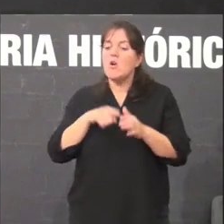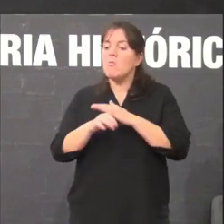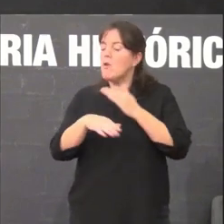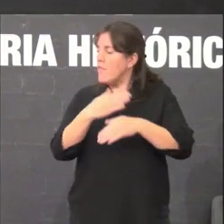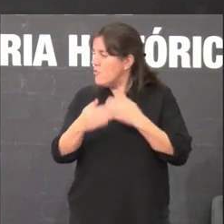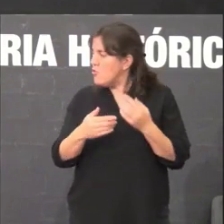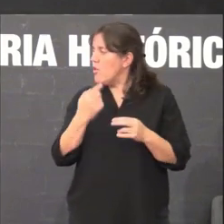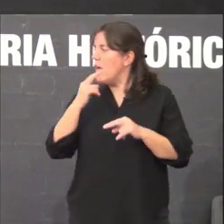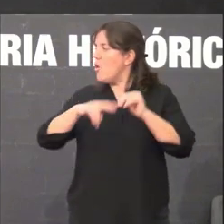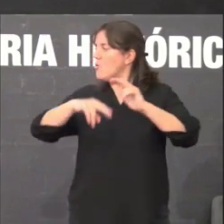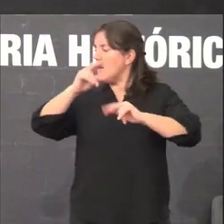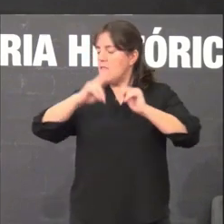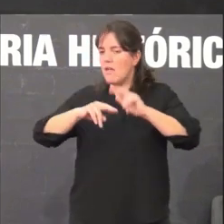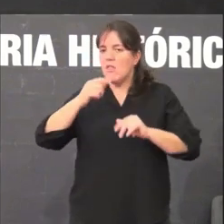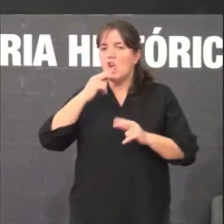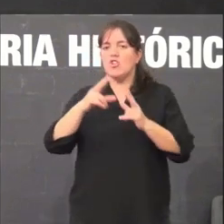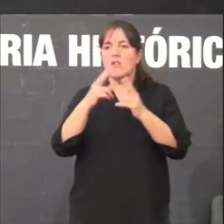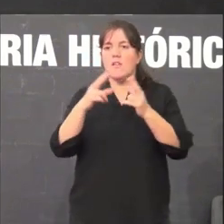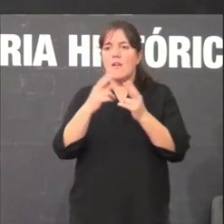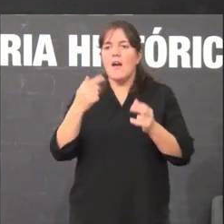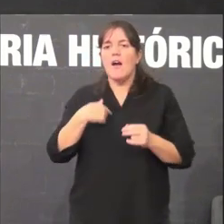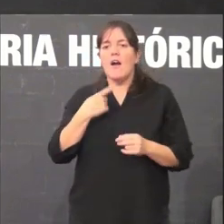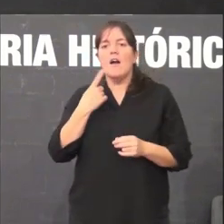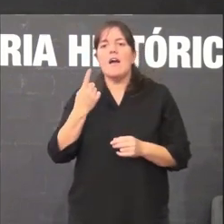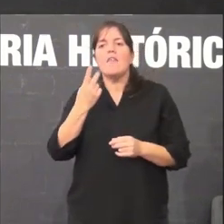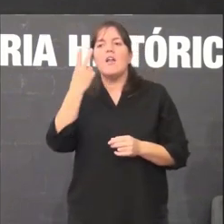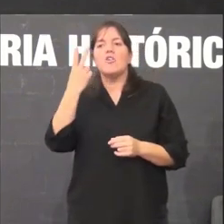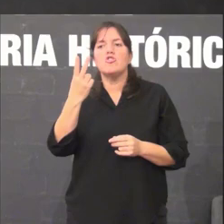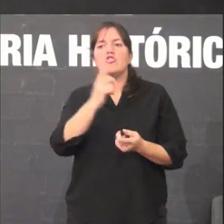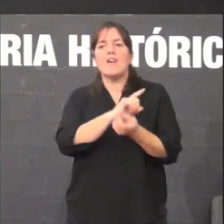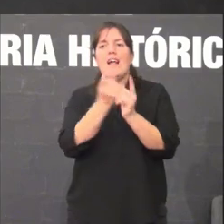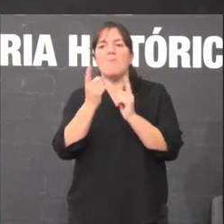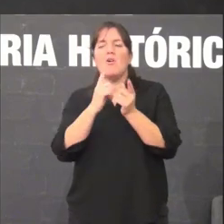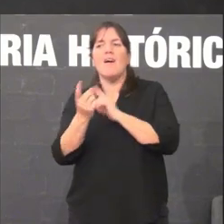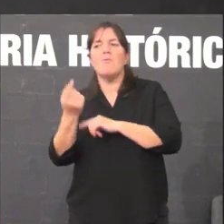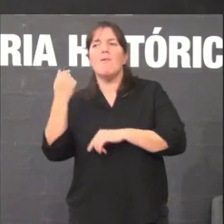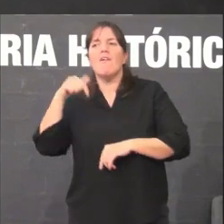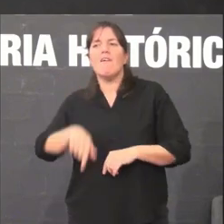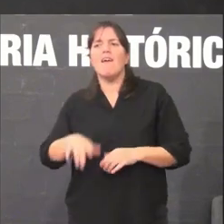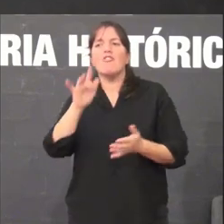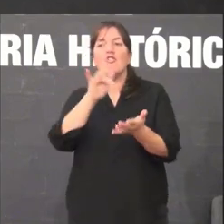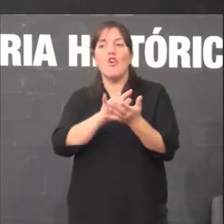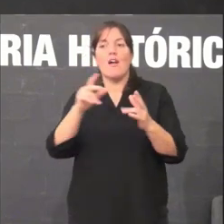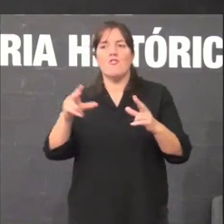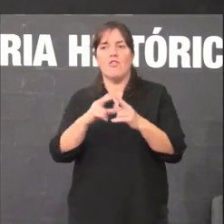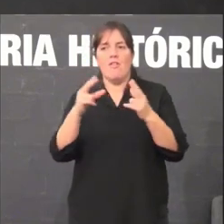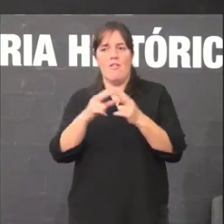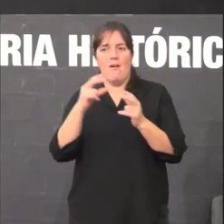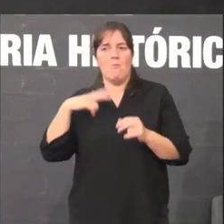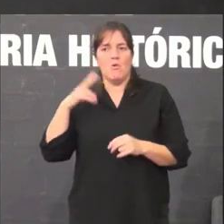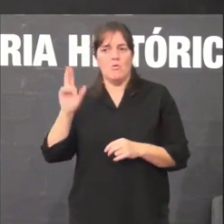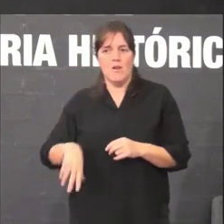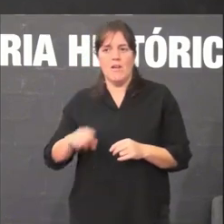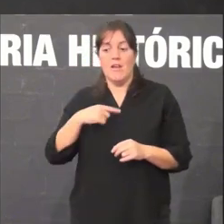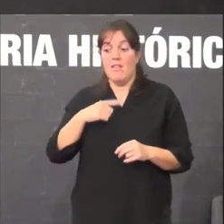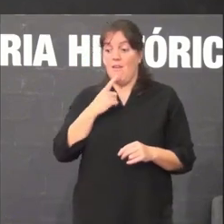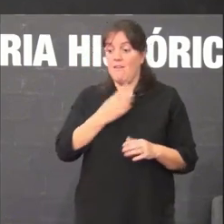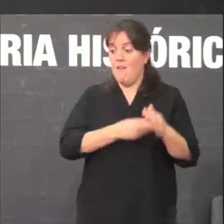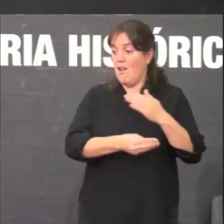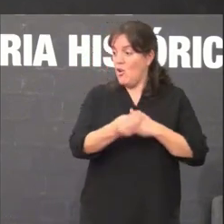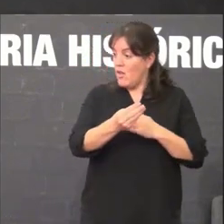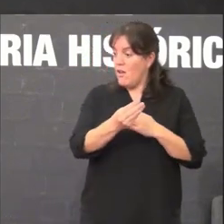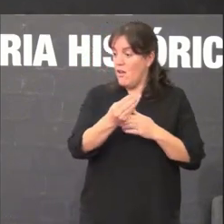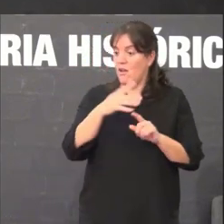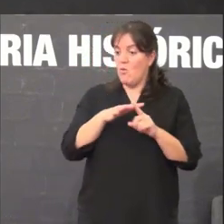urbanização e êxodo rural. Acelerou as mudanças que já vinham ocorrendo na sociedade portuguesa, dando origem a um forte protesto